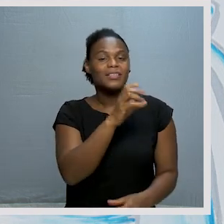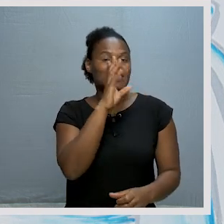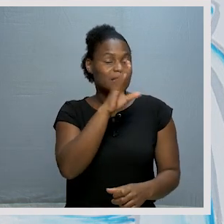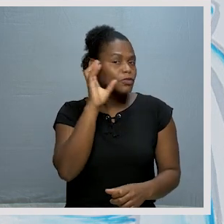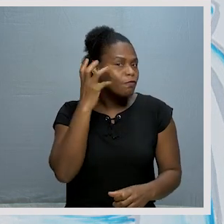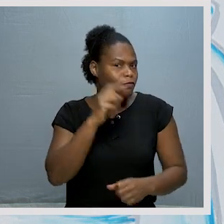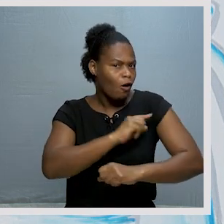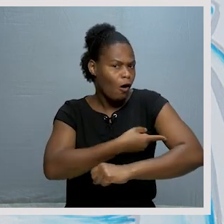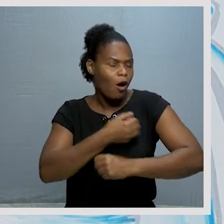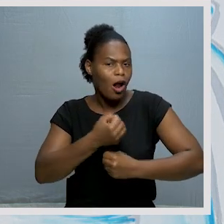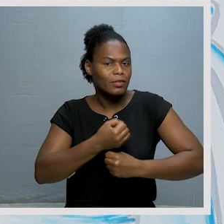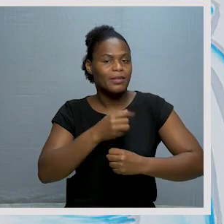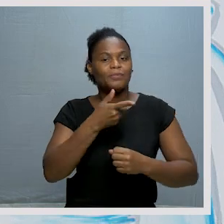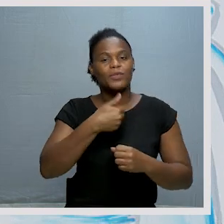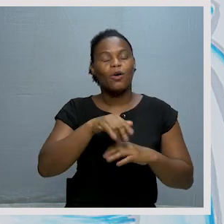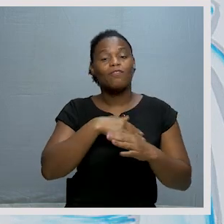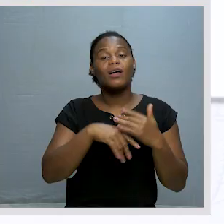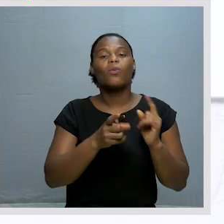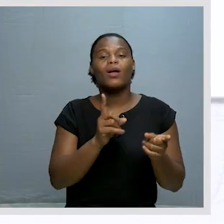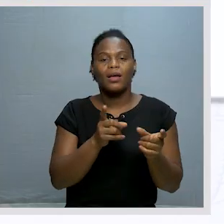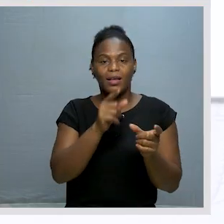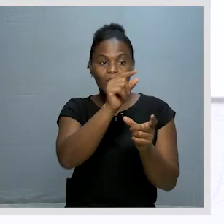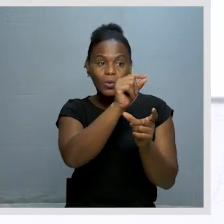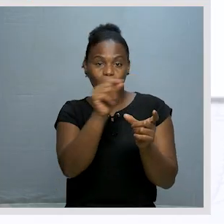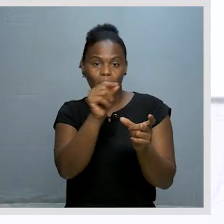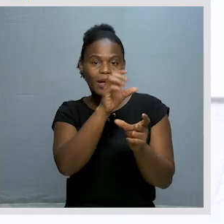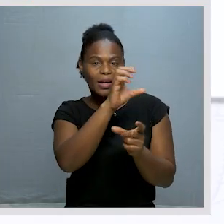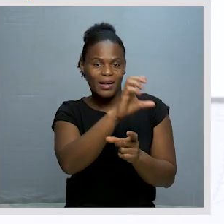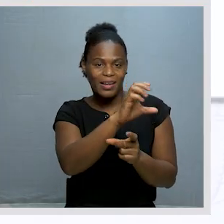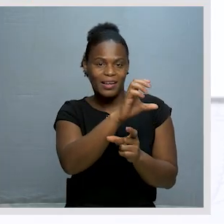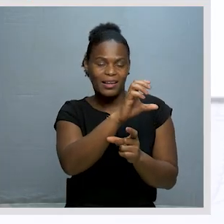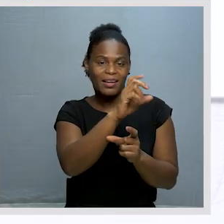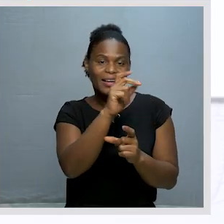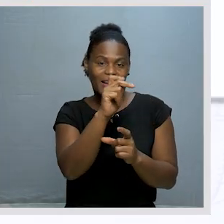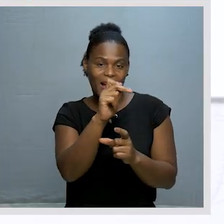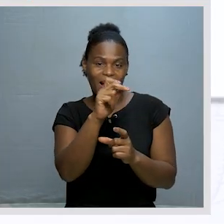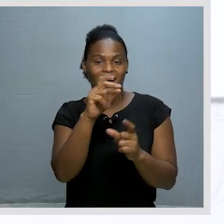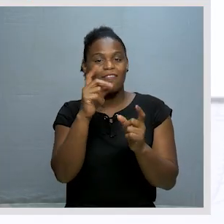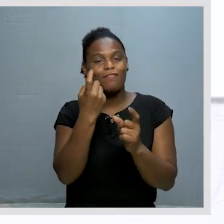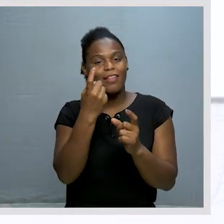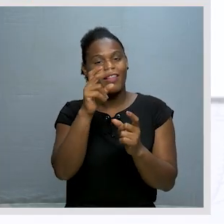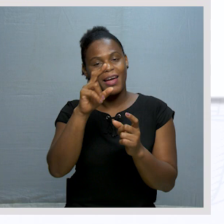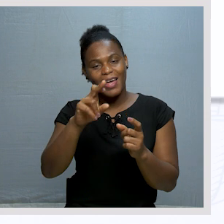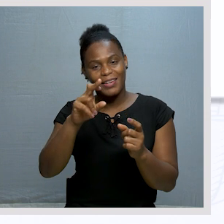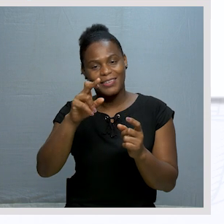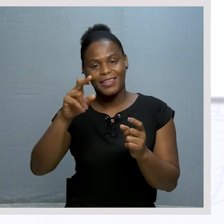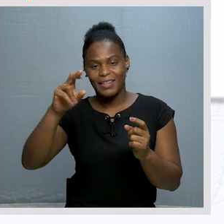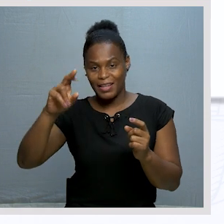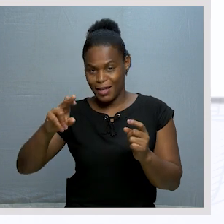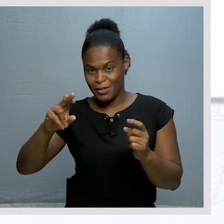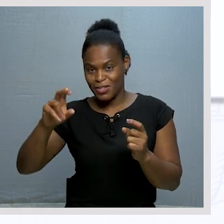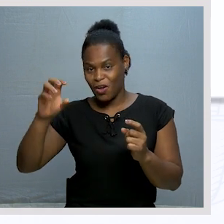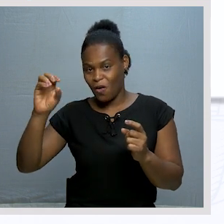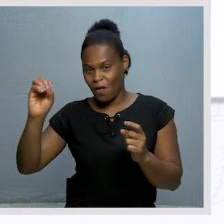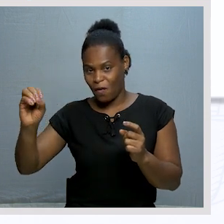som é forte, nós fazemos o quê? Aqui completamos esse espaço com 2 R's. O